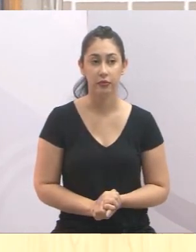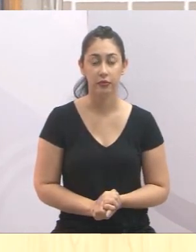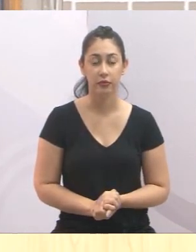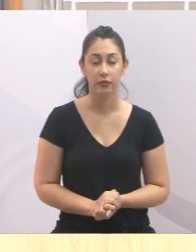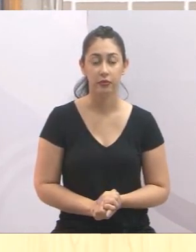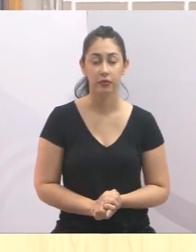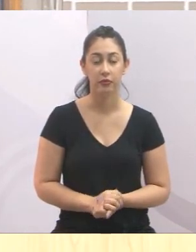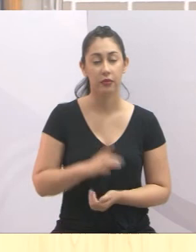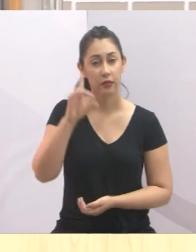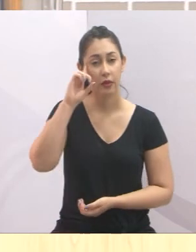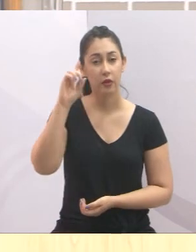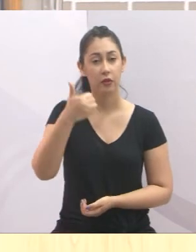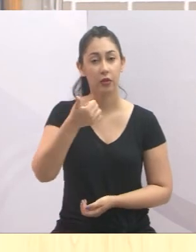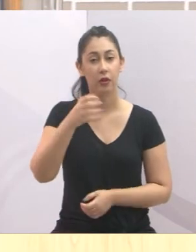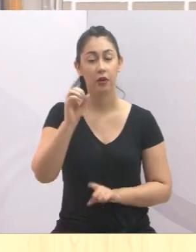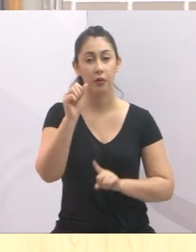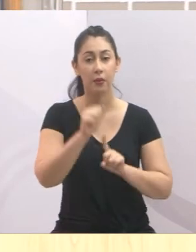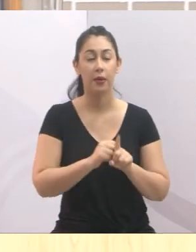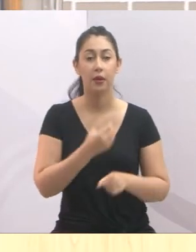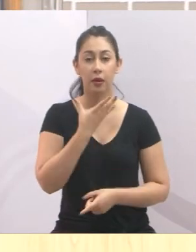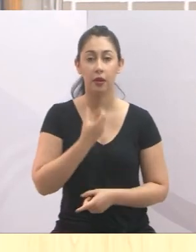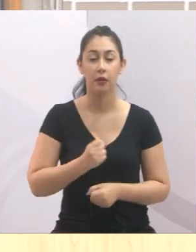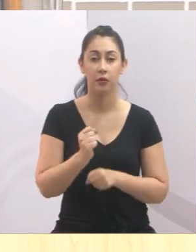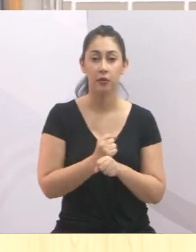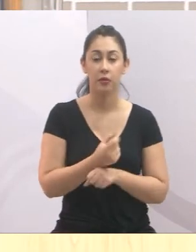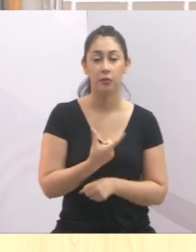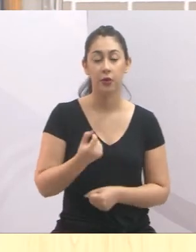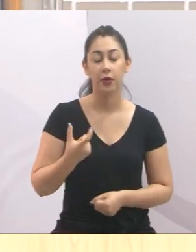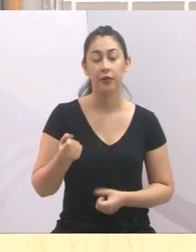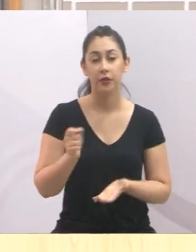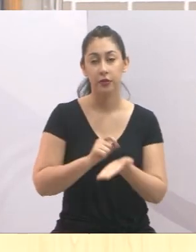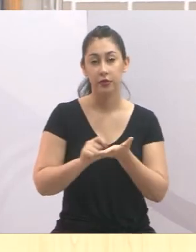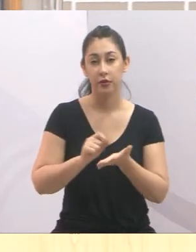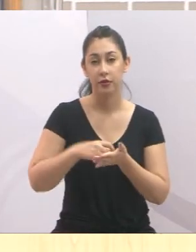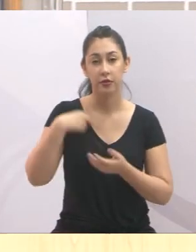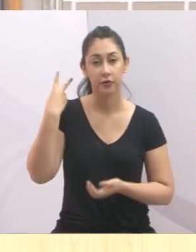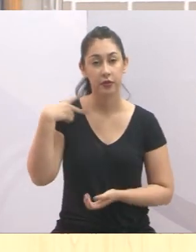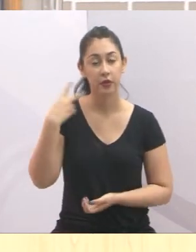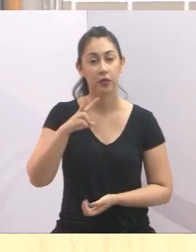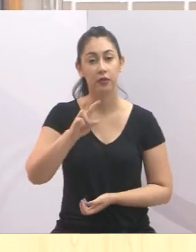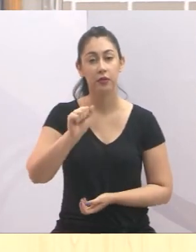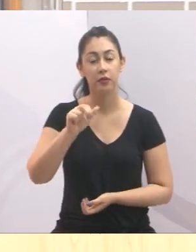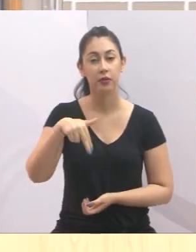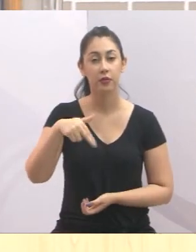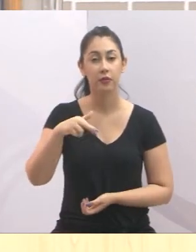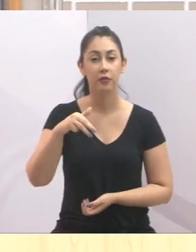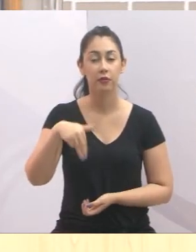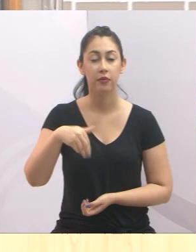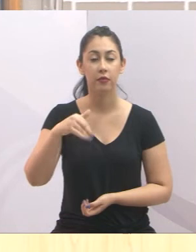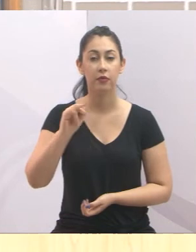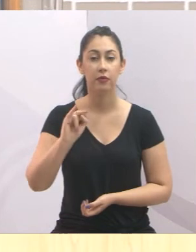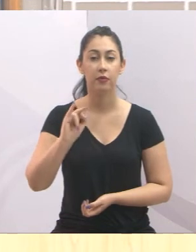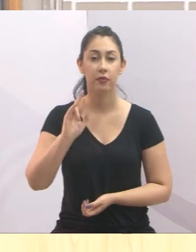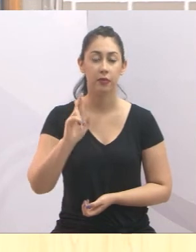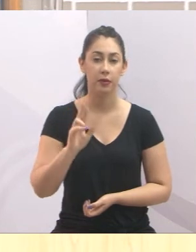Sala de Sessões, 10 de dezembro de 2020. Autoria, vereador Valmir do Parque Meia Lua.